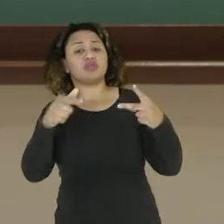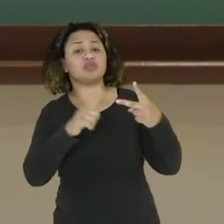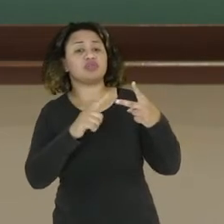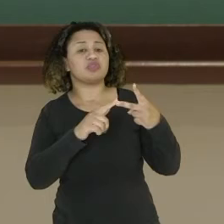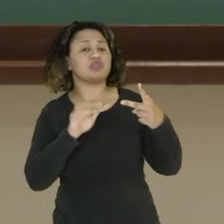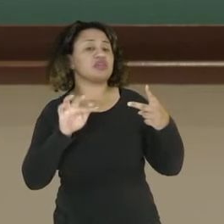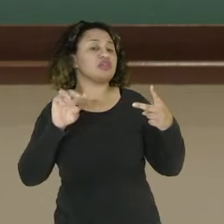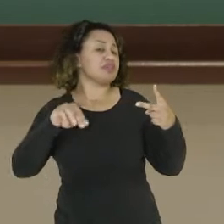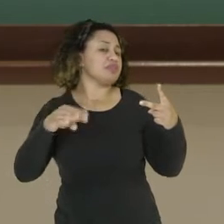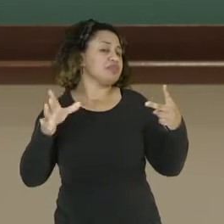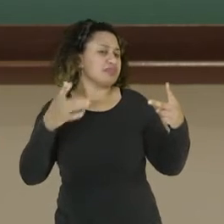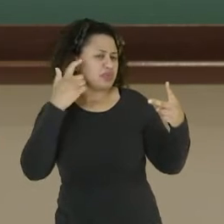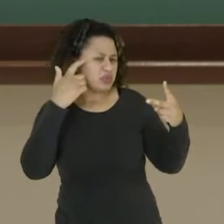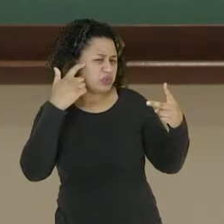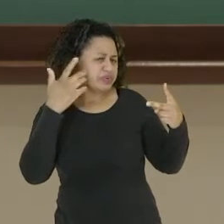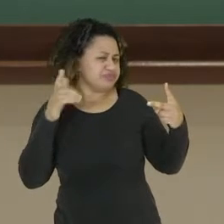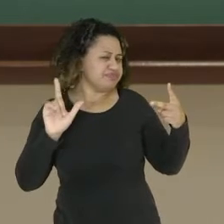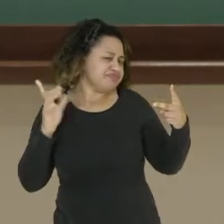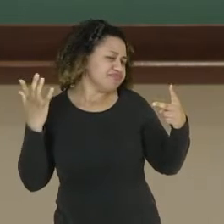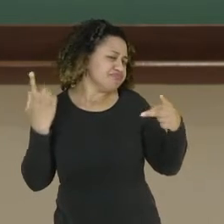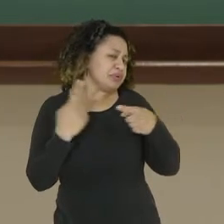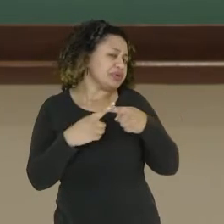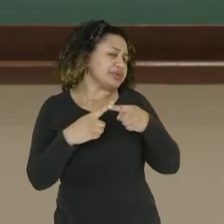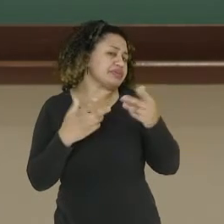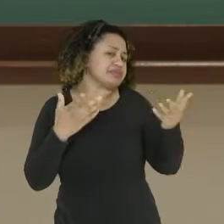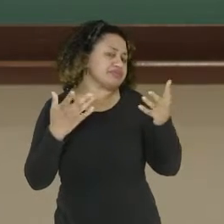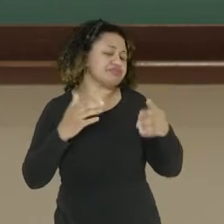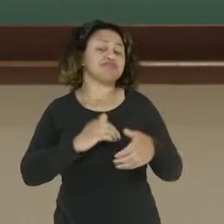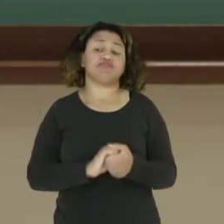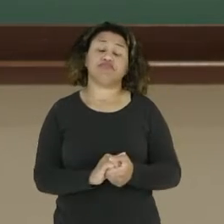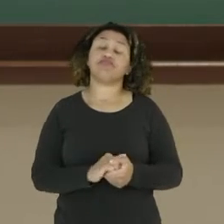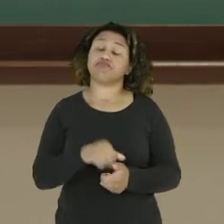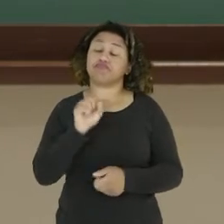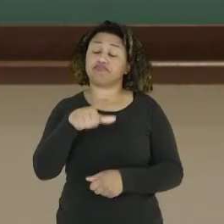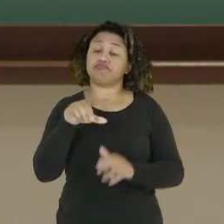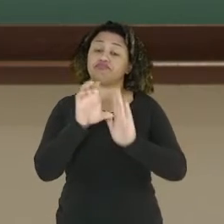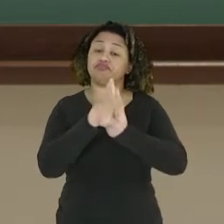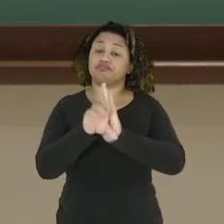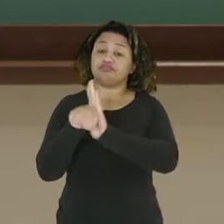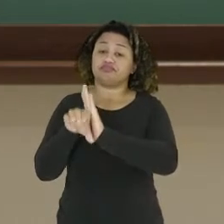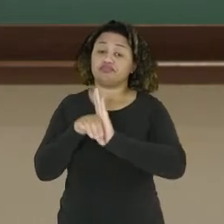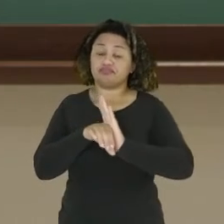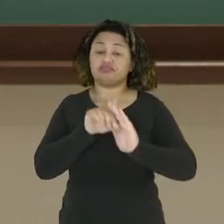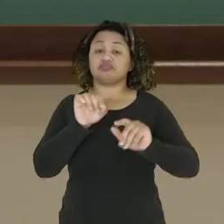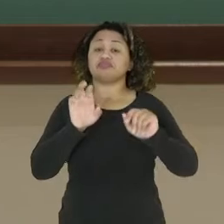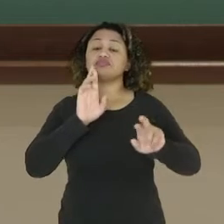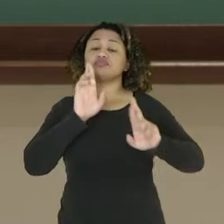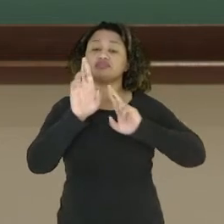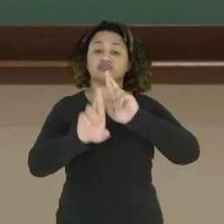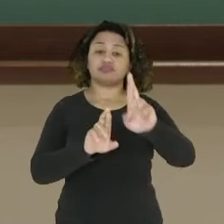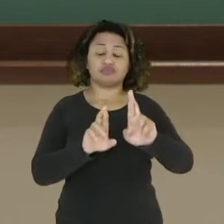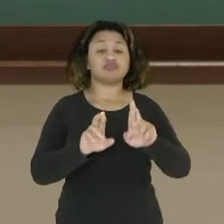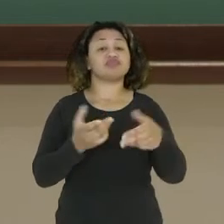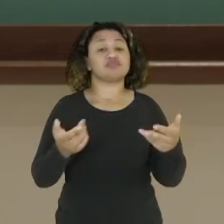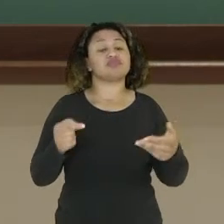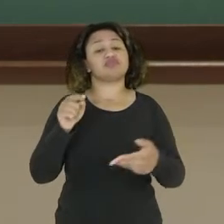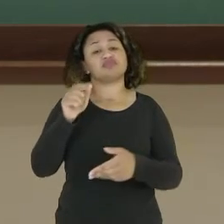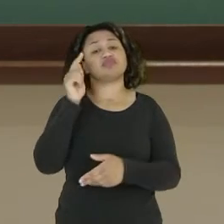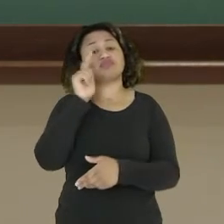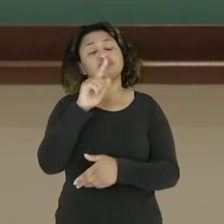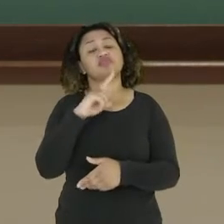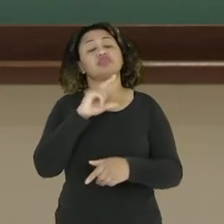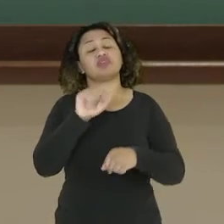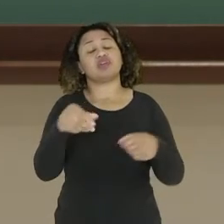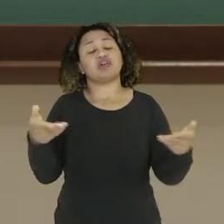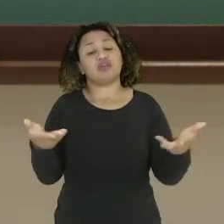FM? Já parou para pensar? Pois é, esses são conceitos, isso são respostas que você vai obter